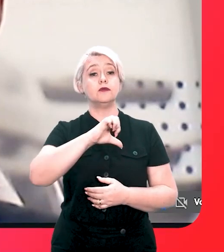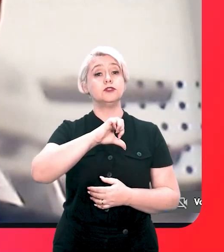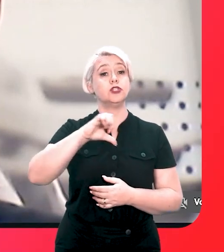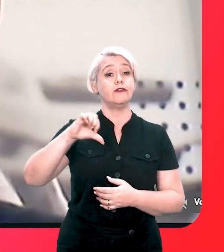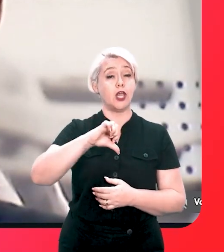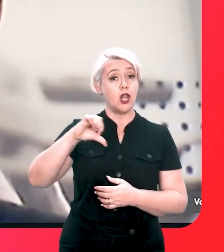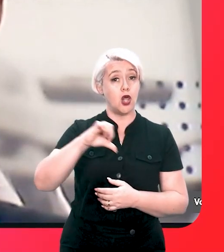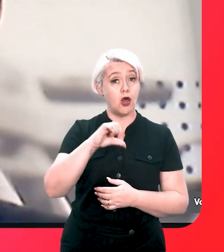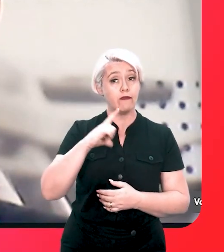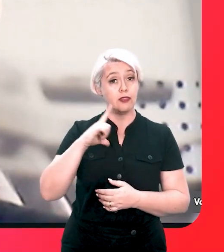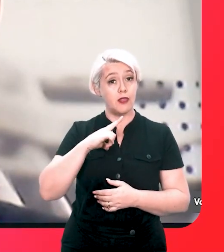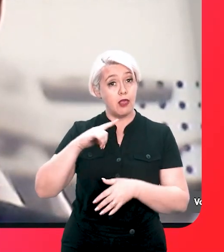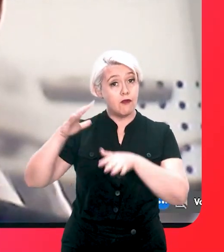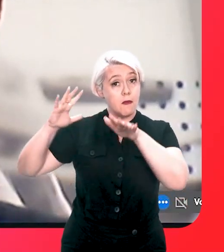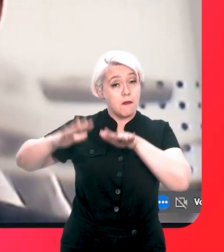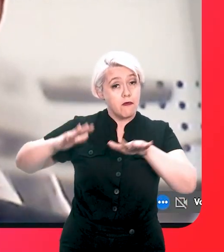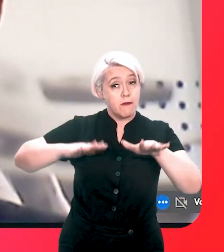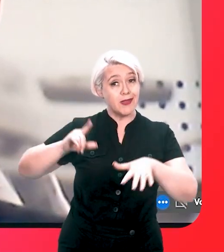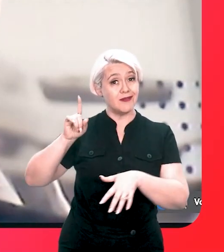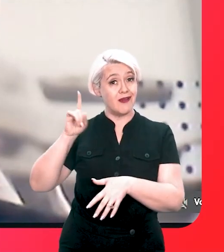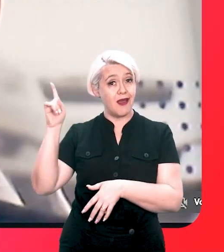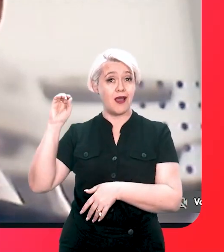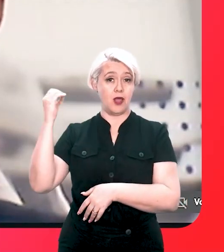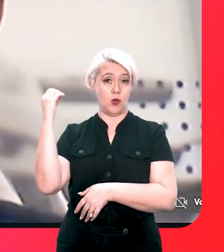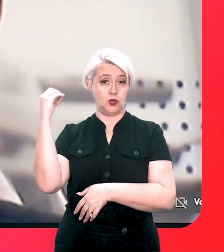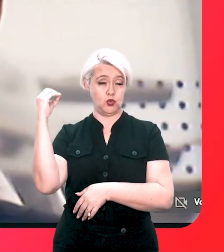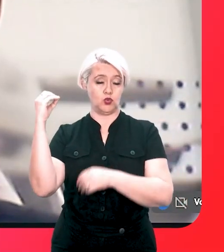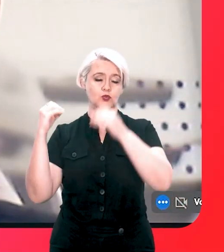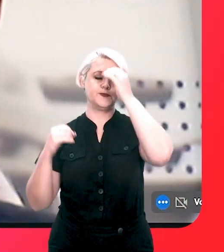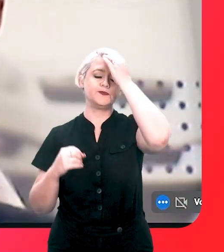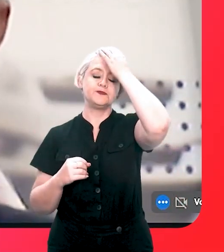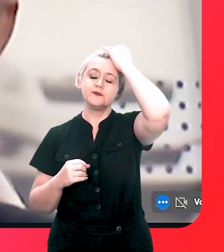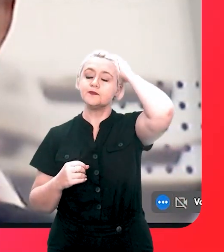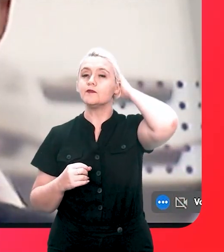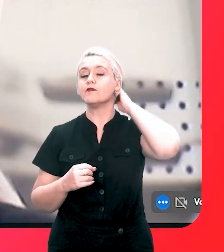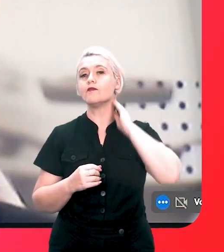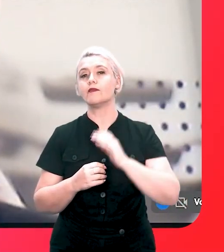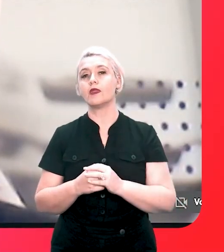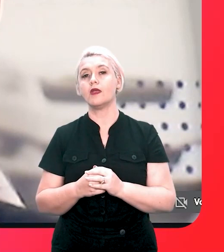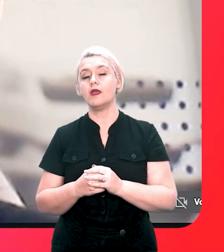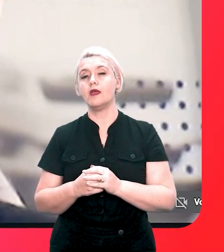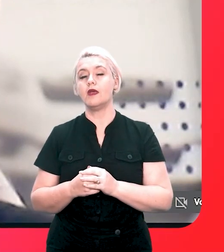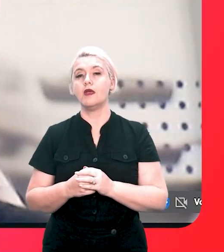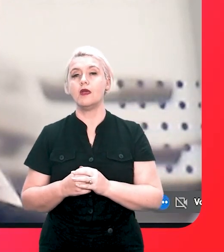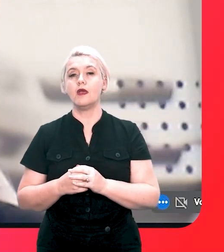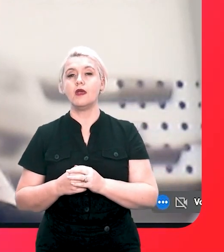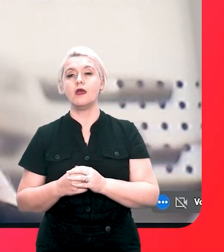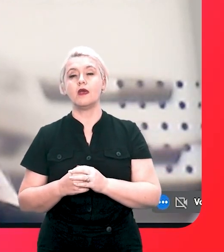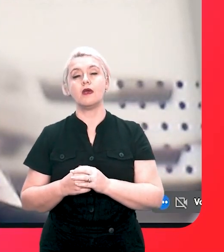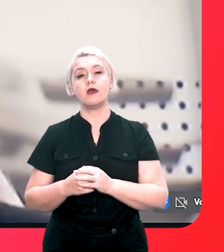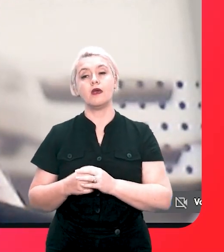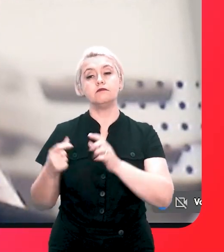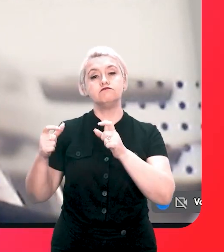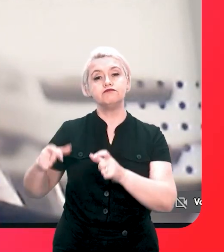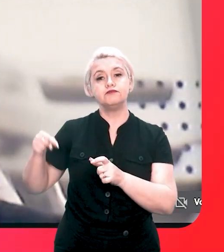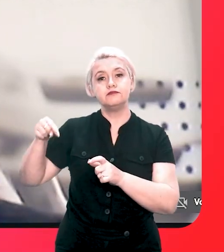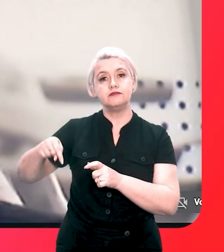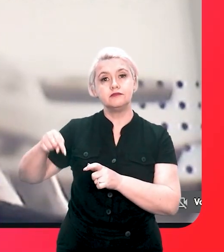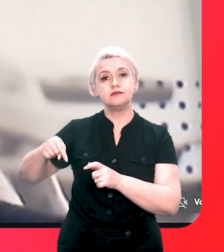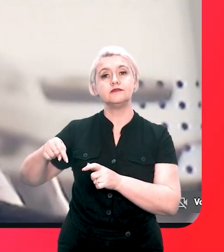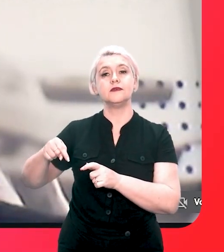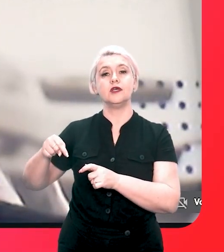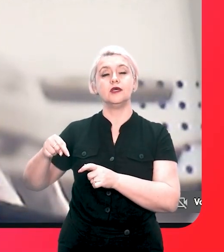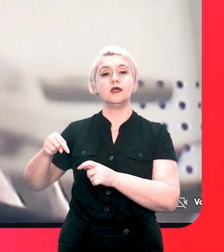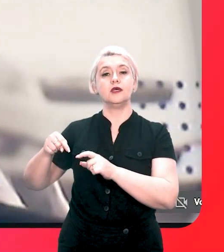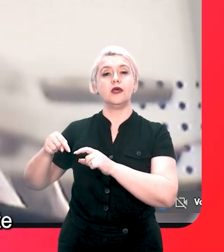um movimento lá no Rio Grande do Sul, provocado pela Caixa de Assistência de Saúde, né, dos